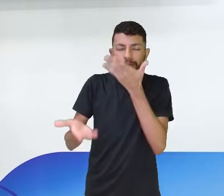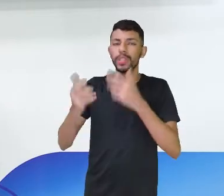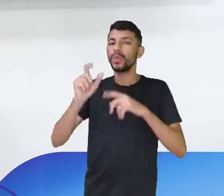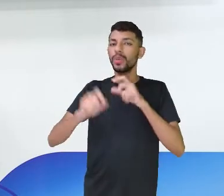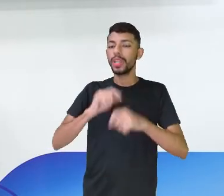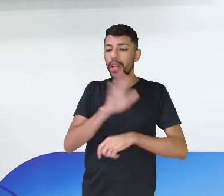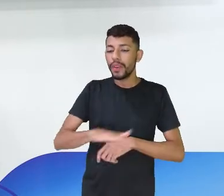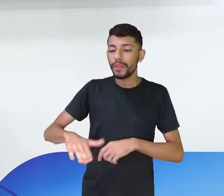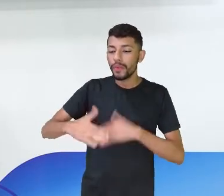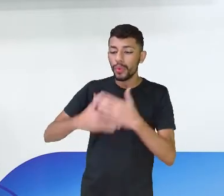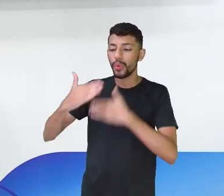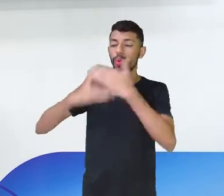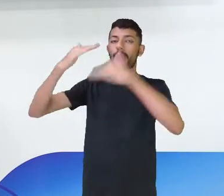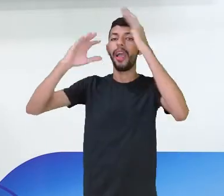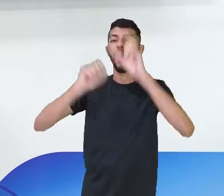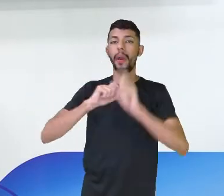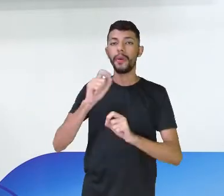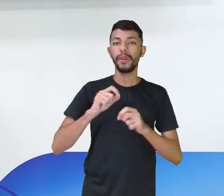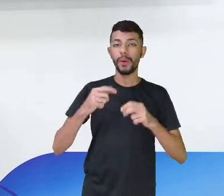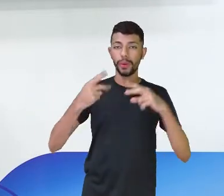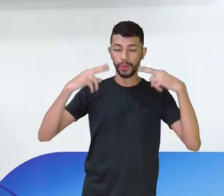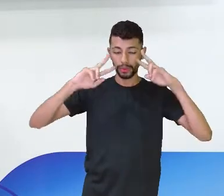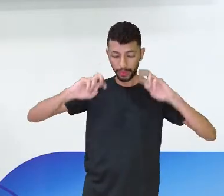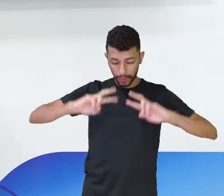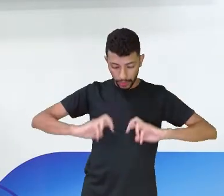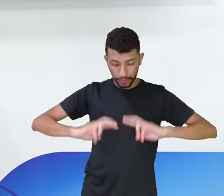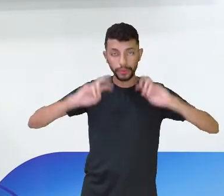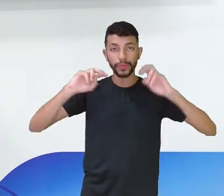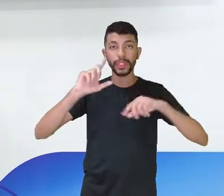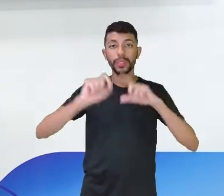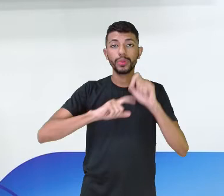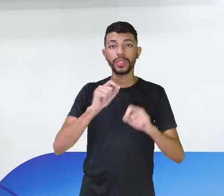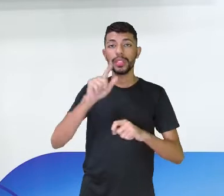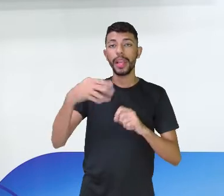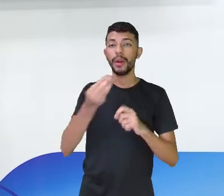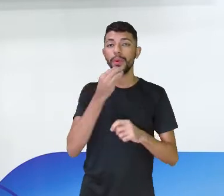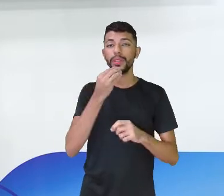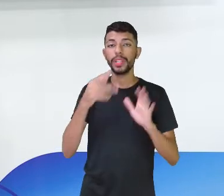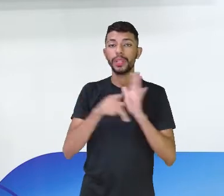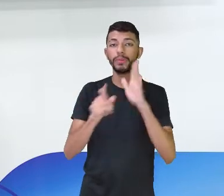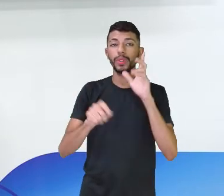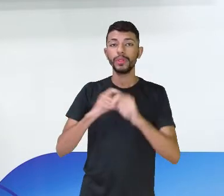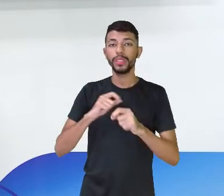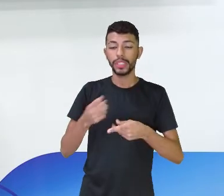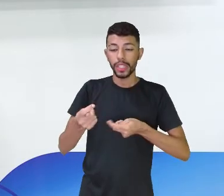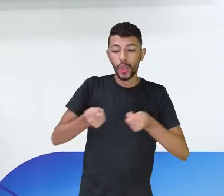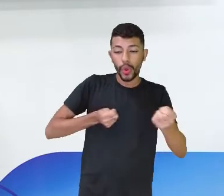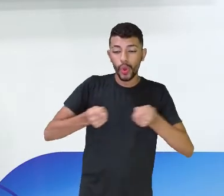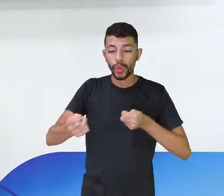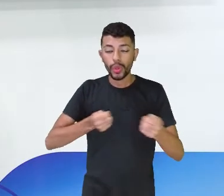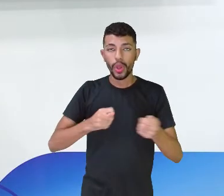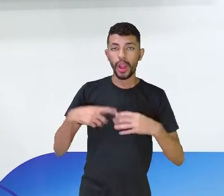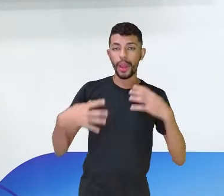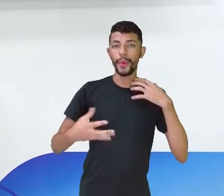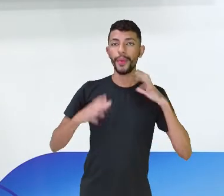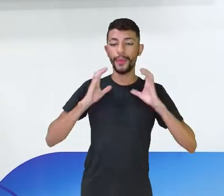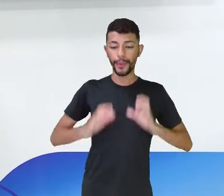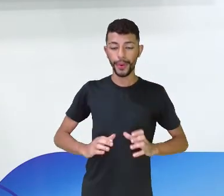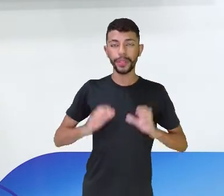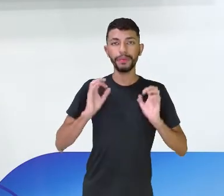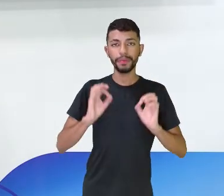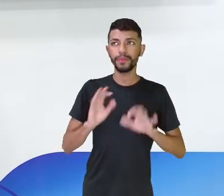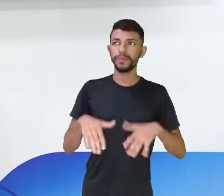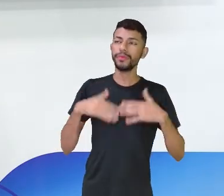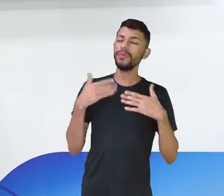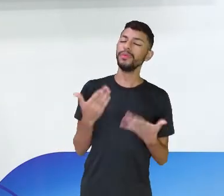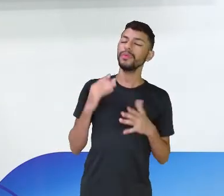autopercepção, a gente está dando a oportunidade a elas de fazerem manejo de comportamento, né? Na grande maioria